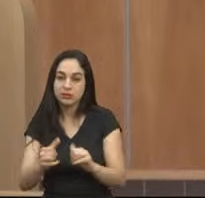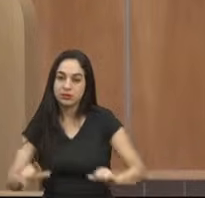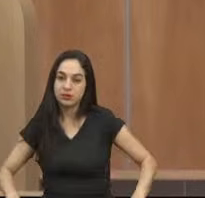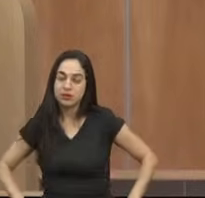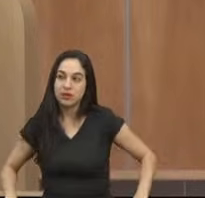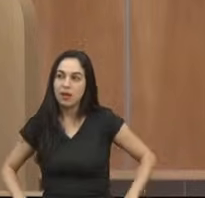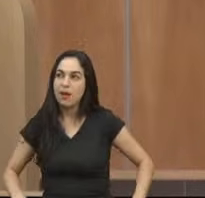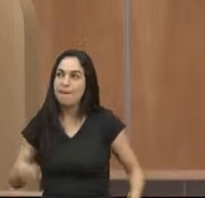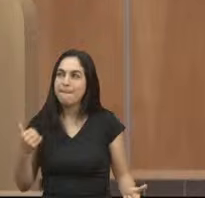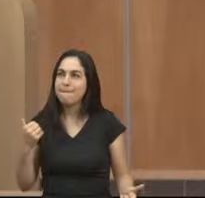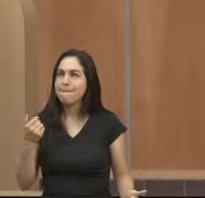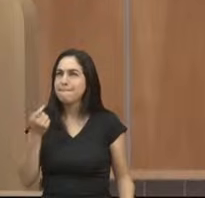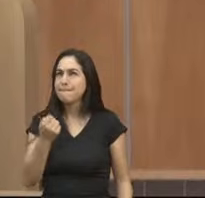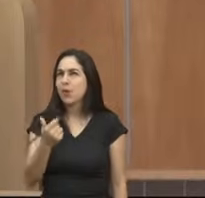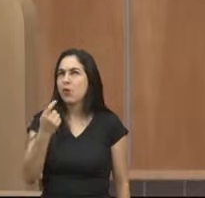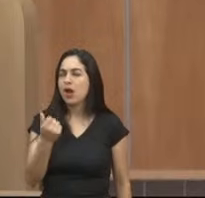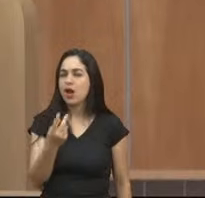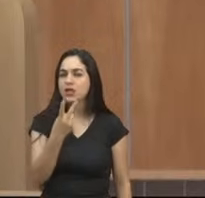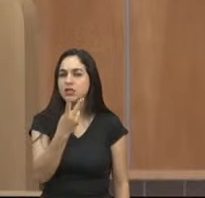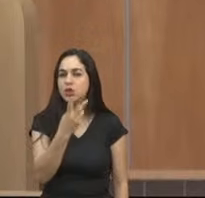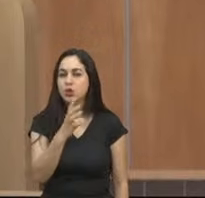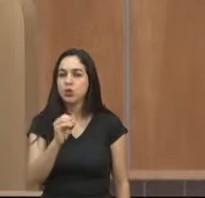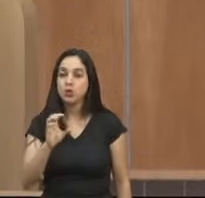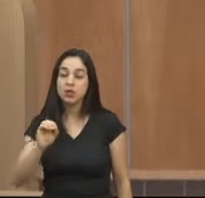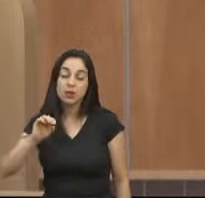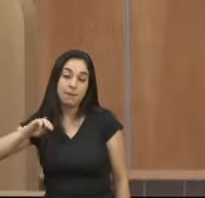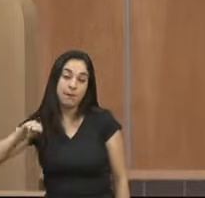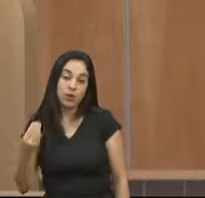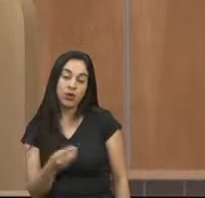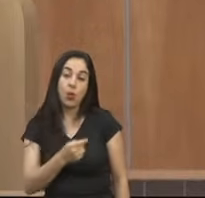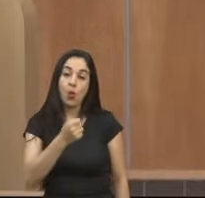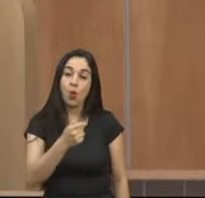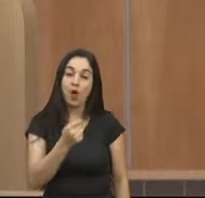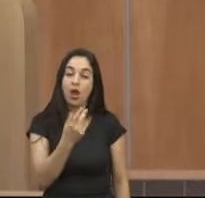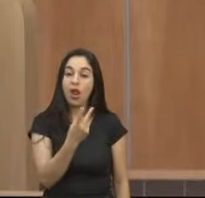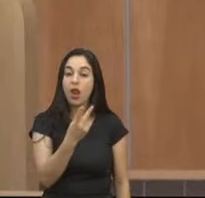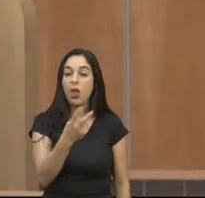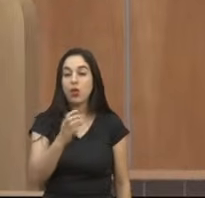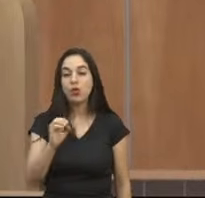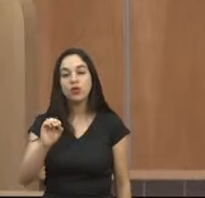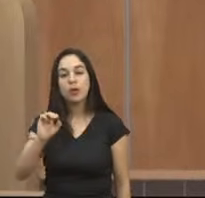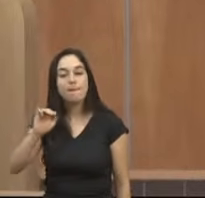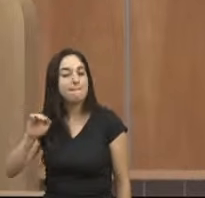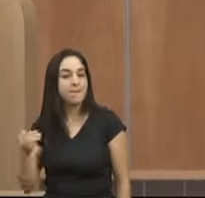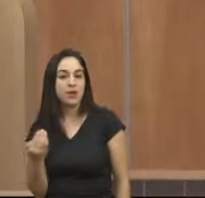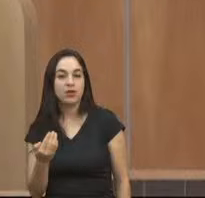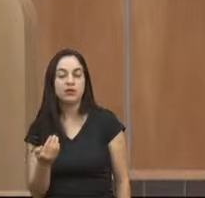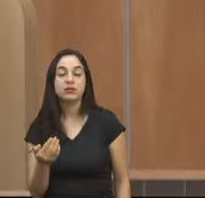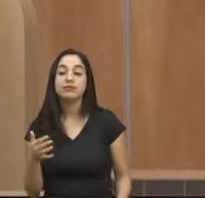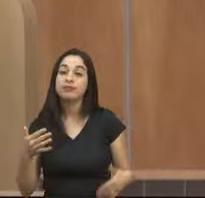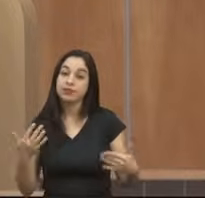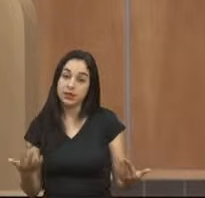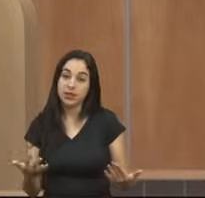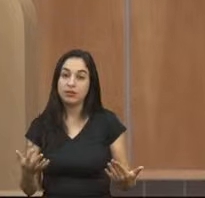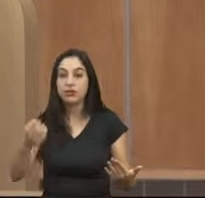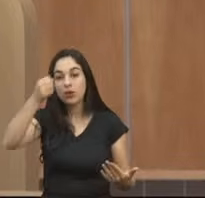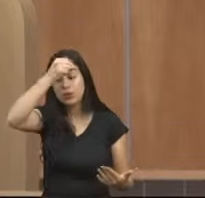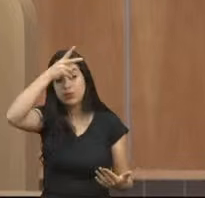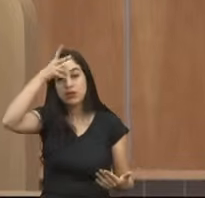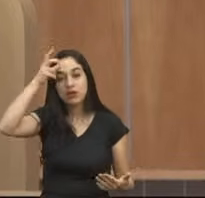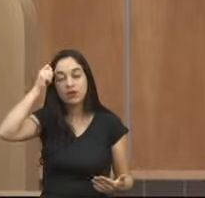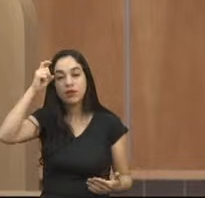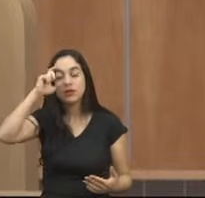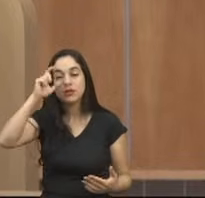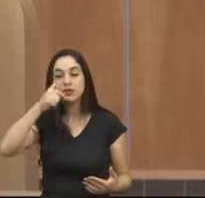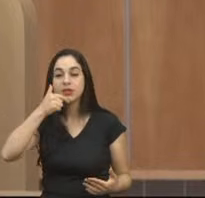a 200 milhões de reais. Então, o prefeito Celso já começou com esse passivo, né? Então,